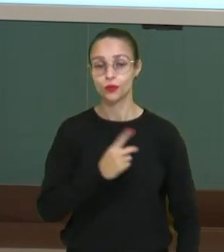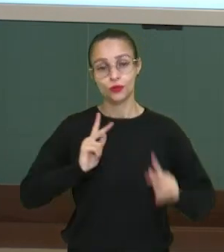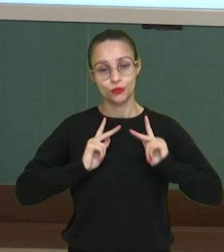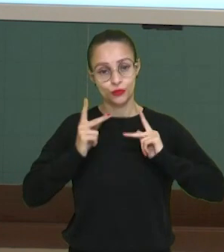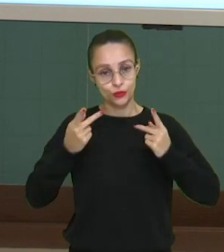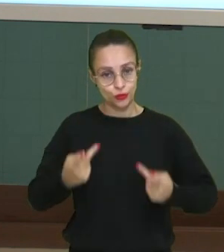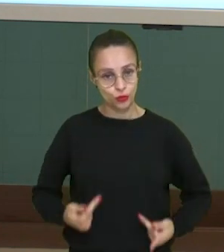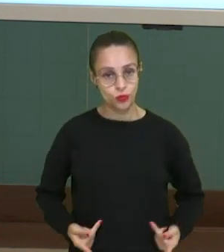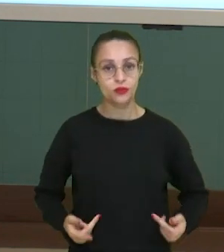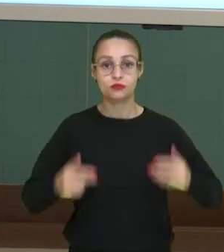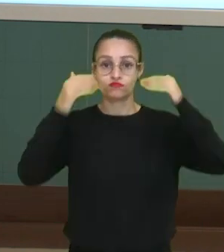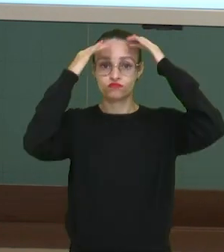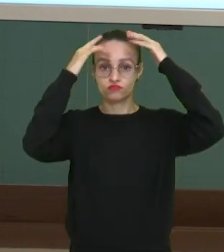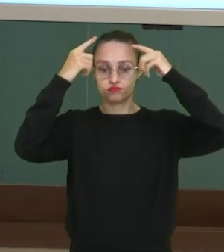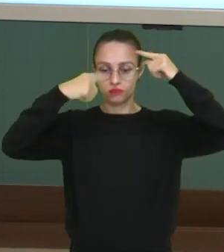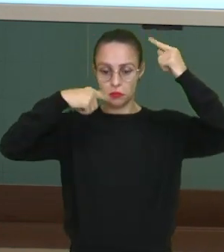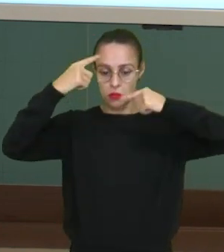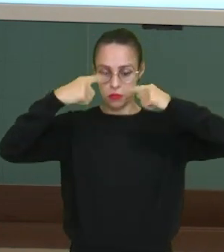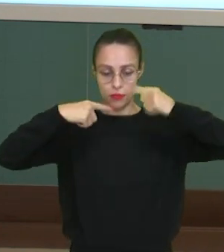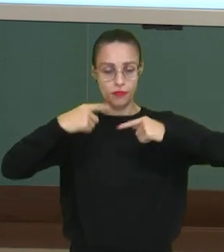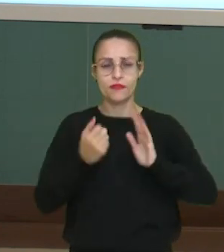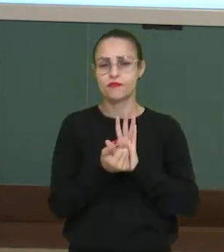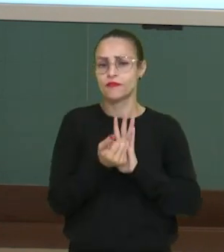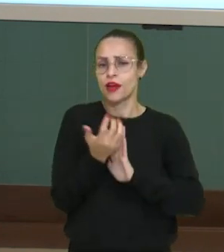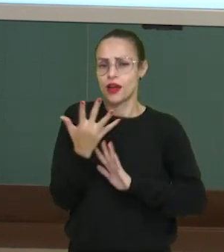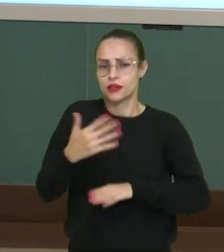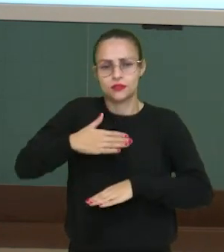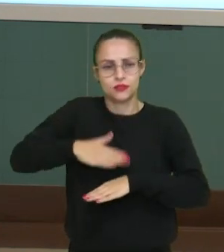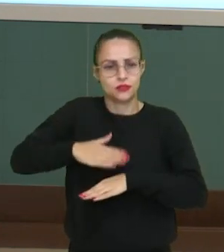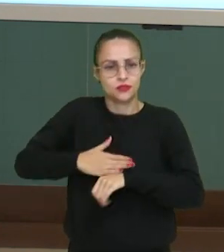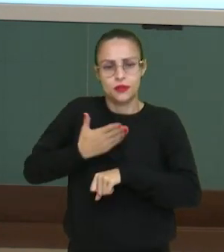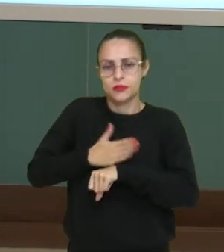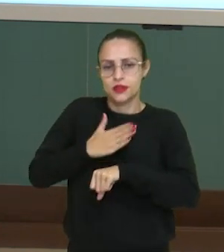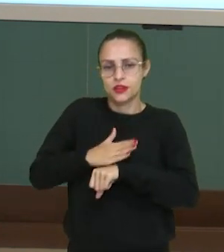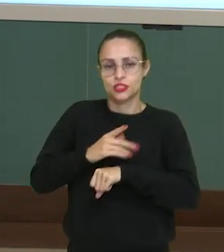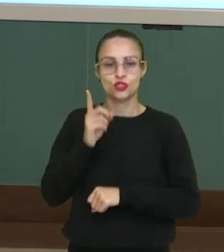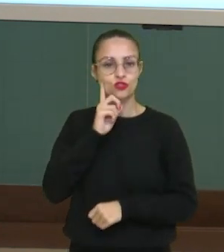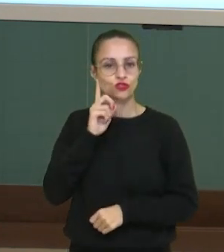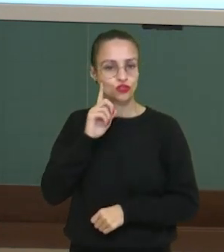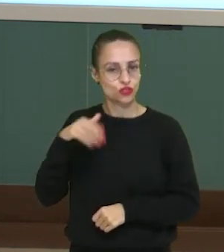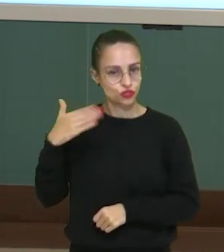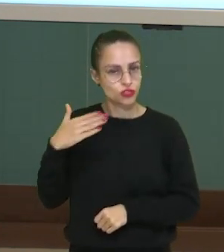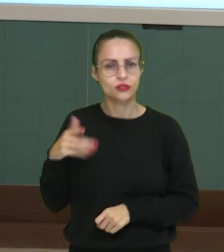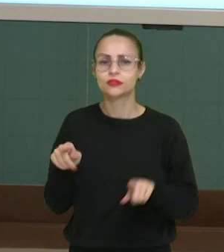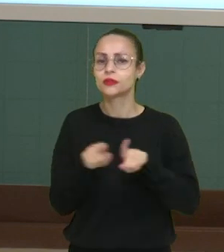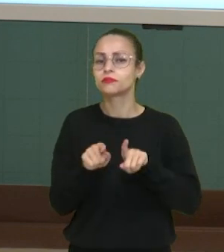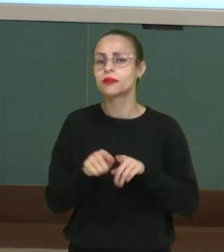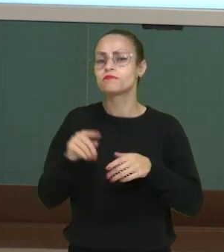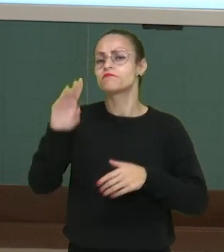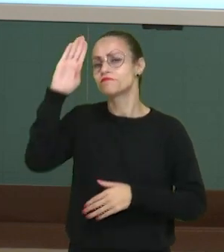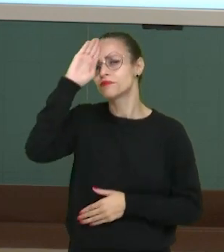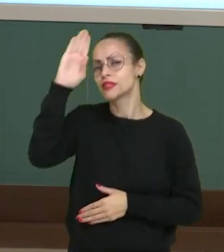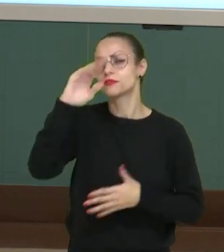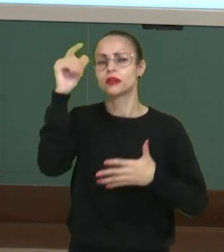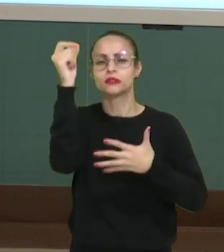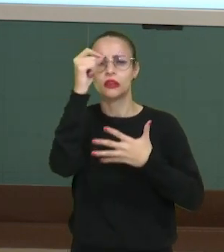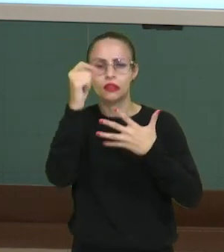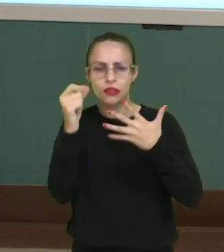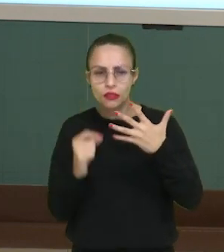comanda várias ações do nosso dia a dia. As principais estruturas do sistema nervoso. Nós falamos